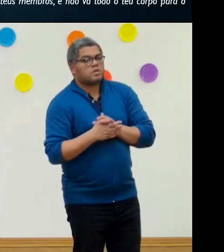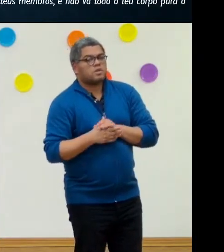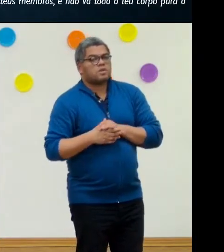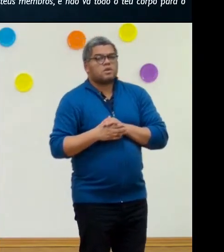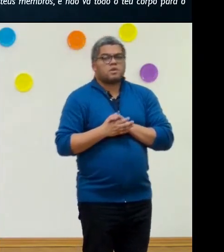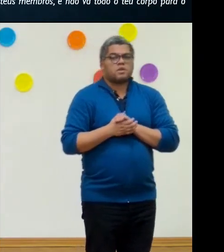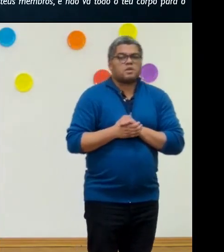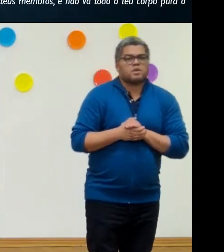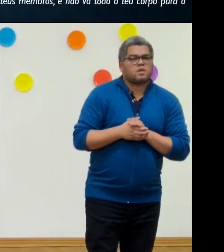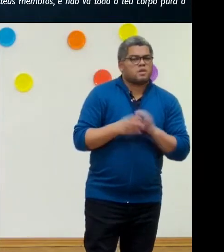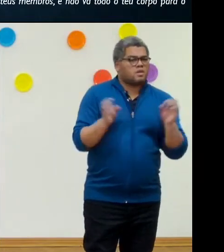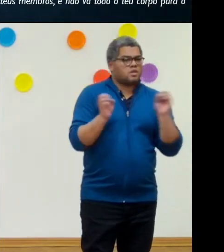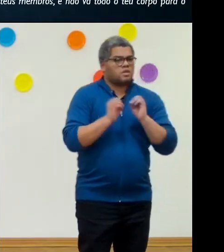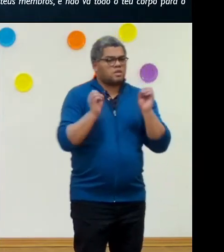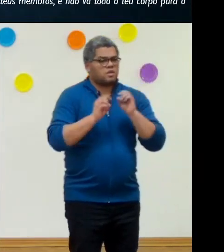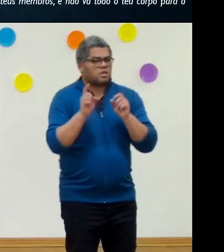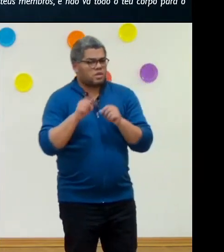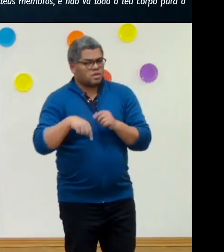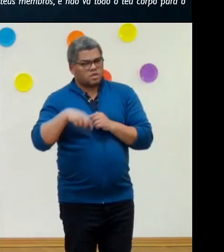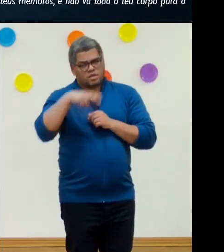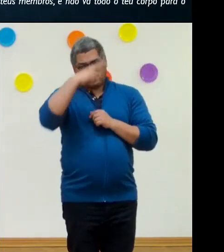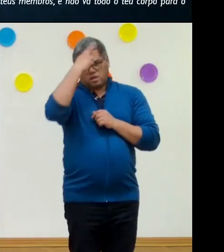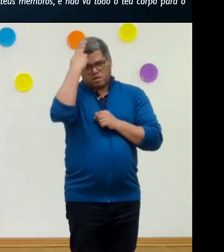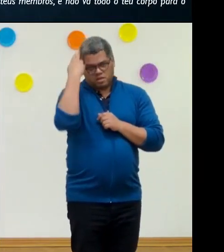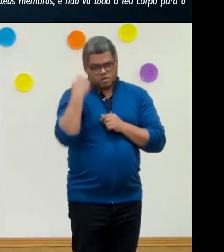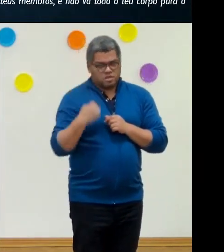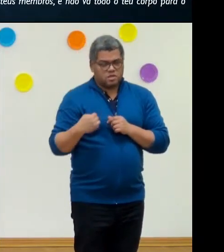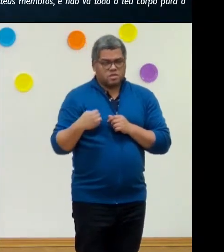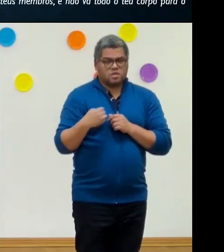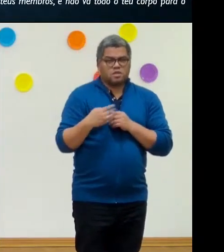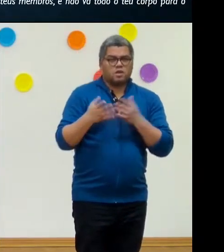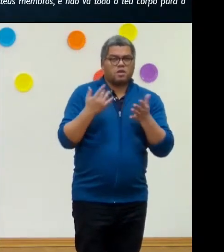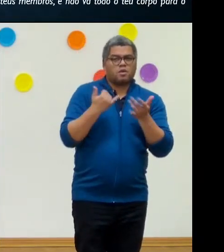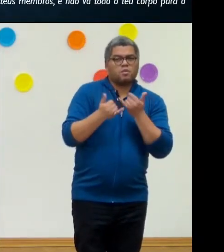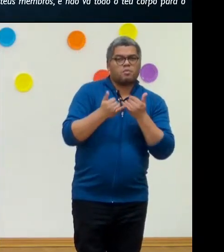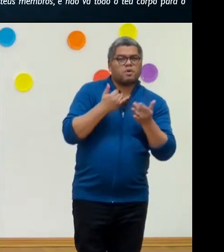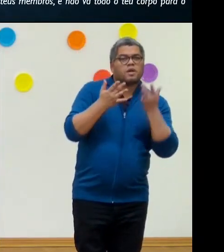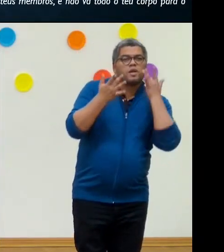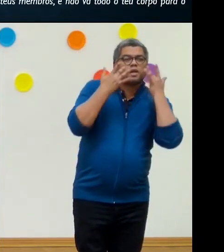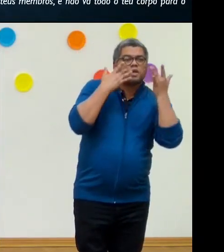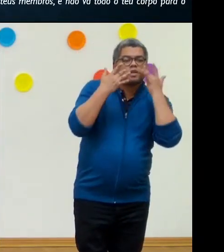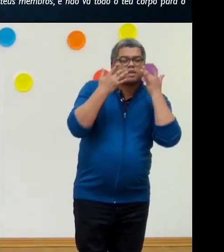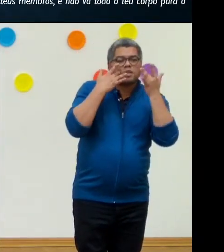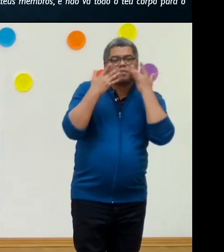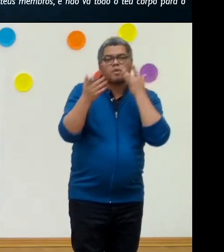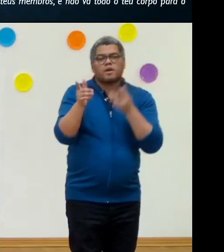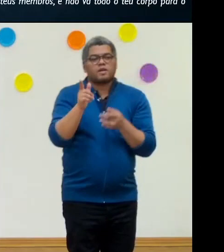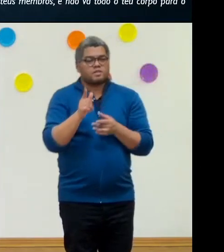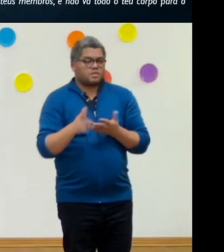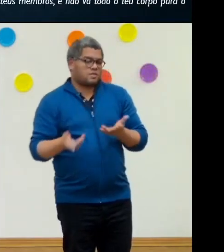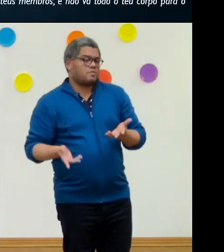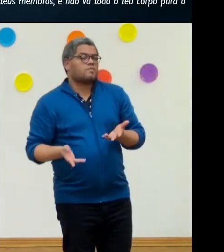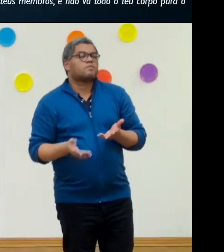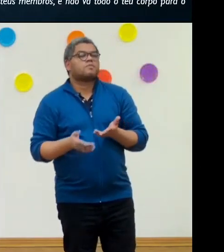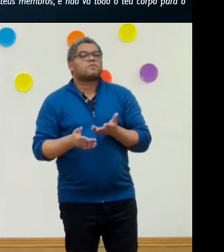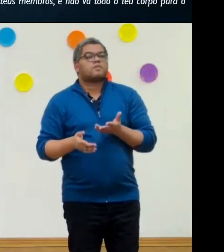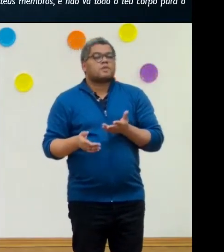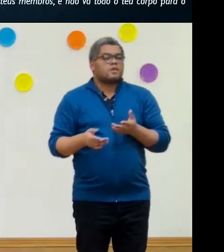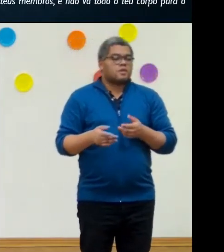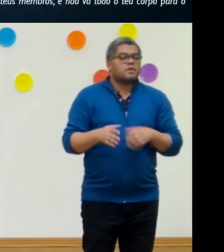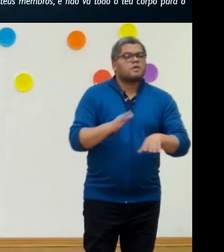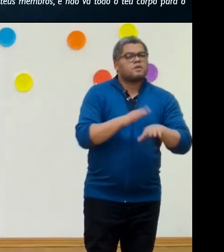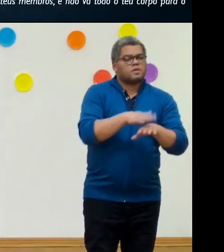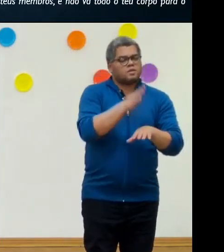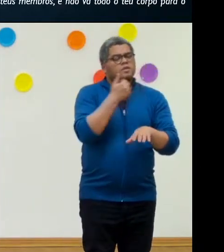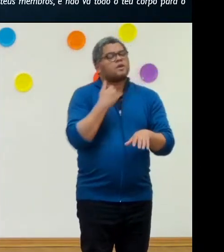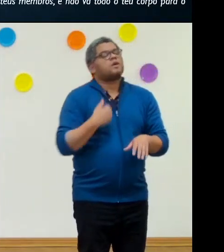Ninguém é santo como você pensa. A gente tem máscara, sabia? Você não sabia, eu estou falando para você. As pessoas têm máscaras. Pega o seu amigo e fala, meu,